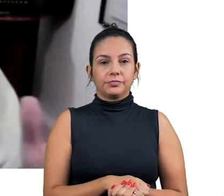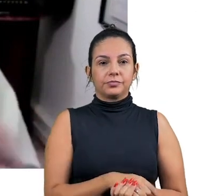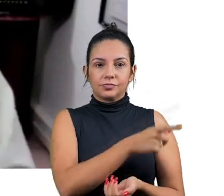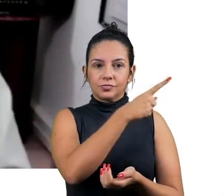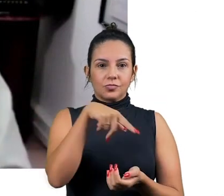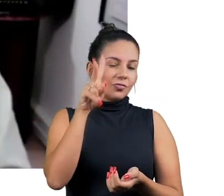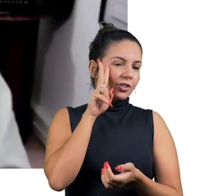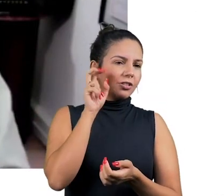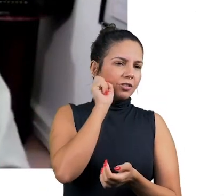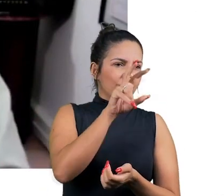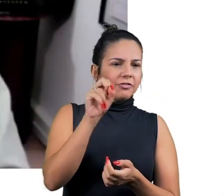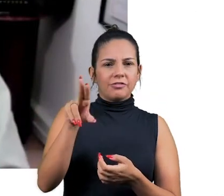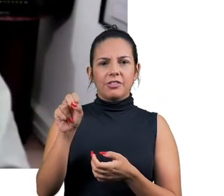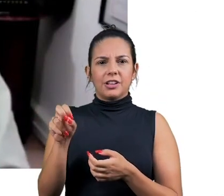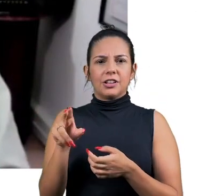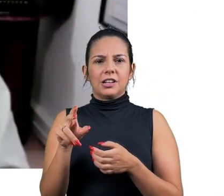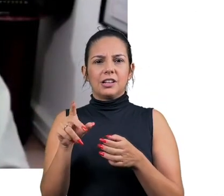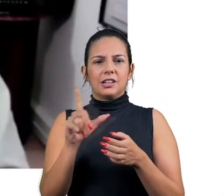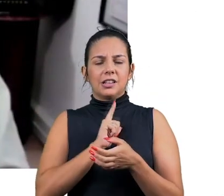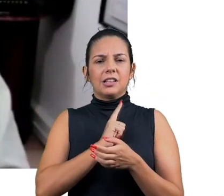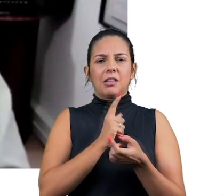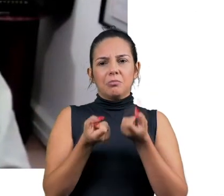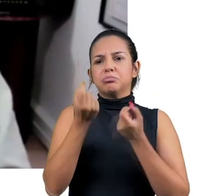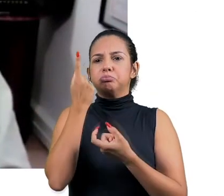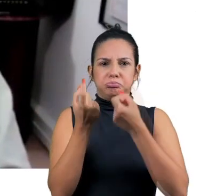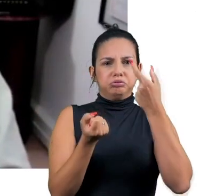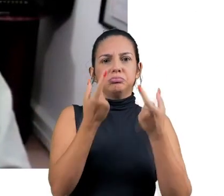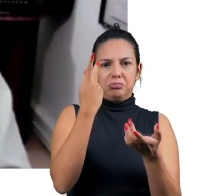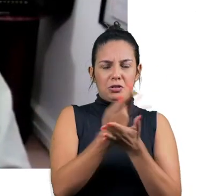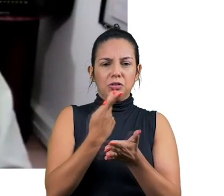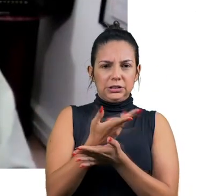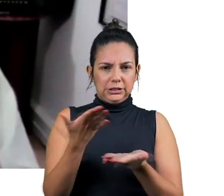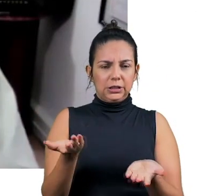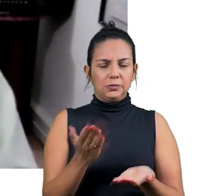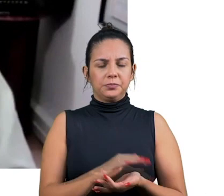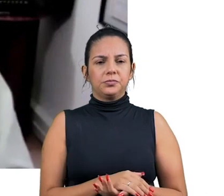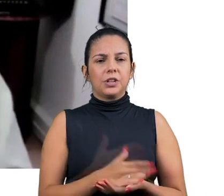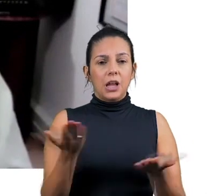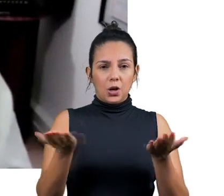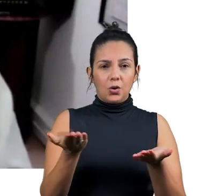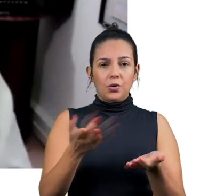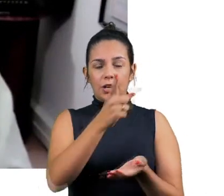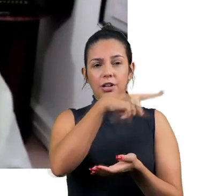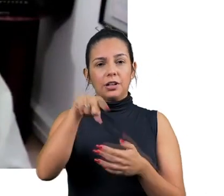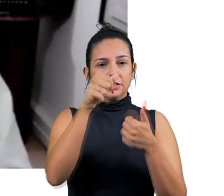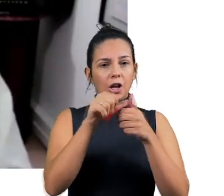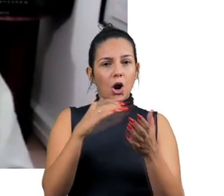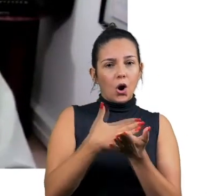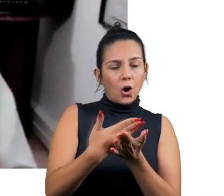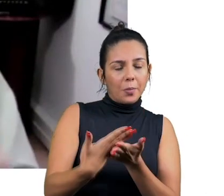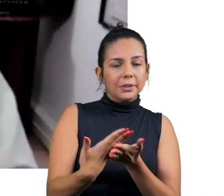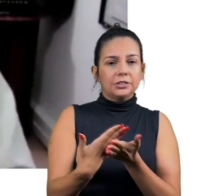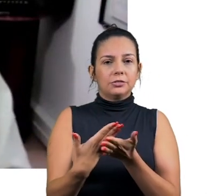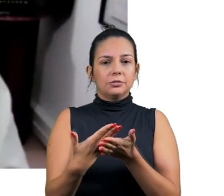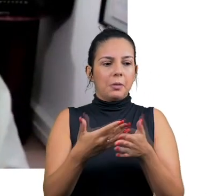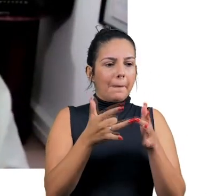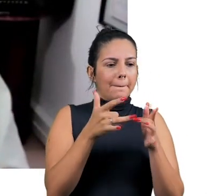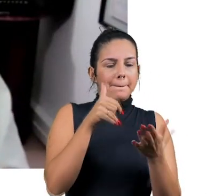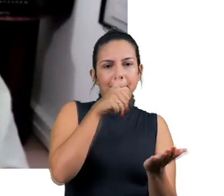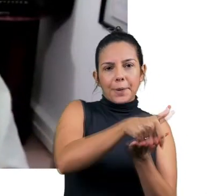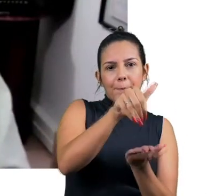teve vários casos como esse, né? E agora eles estão começando a ser